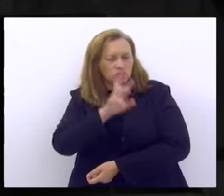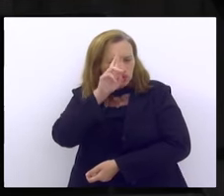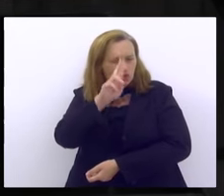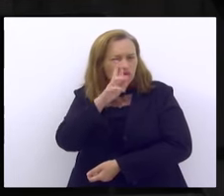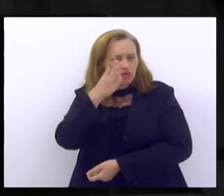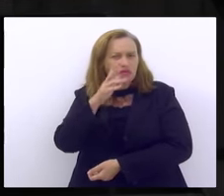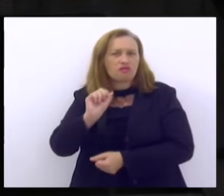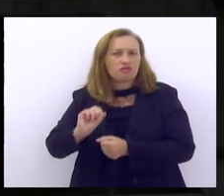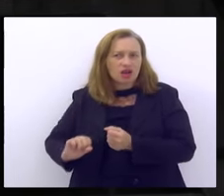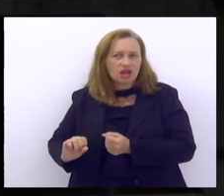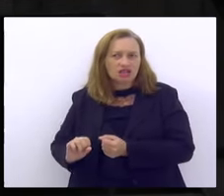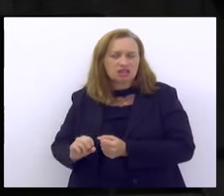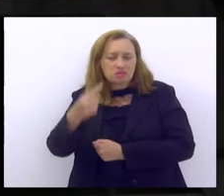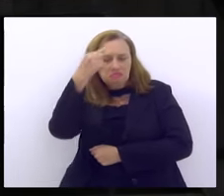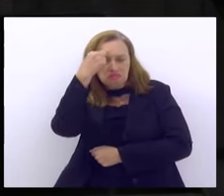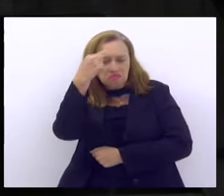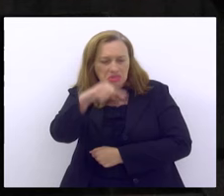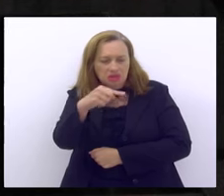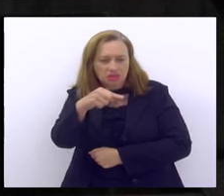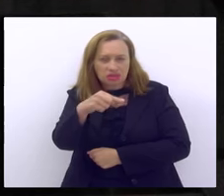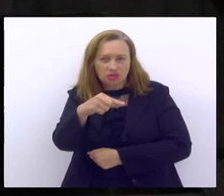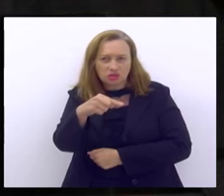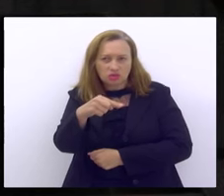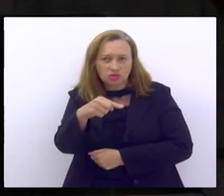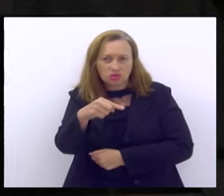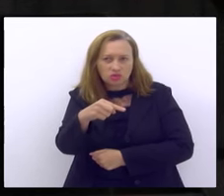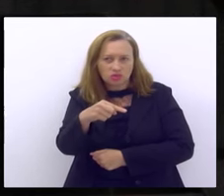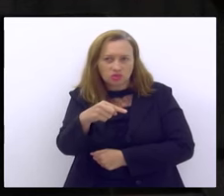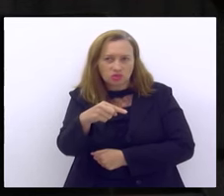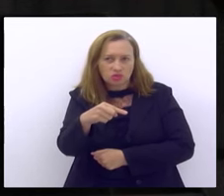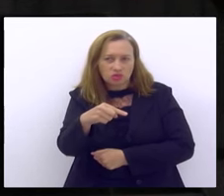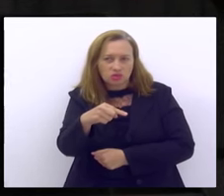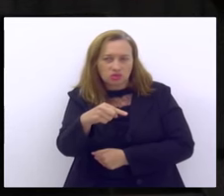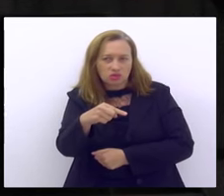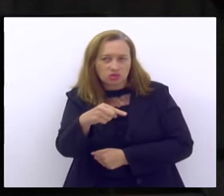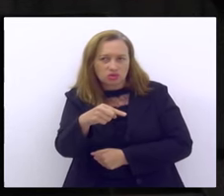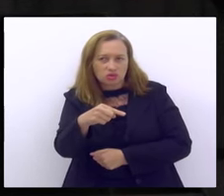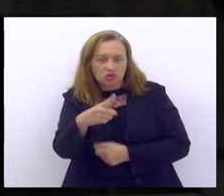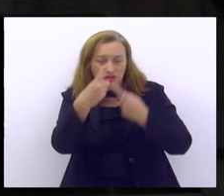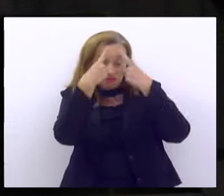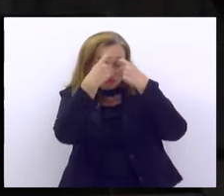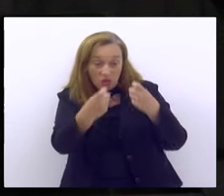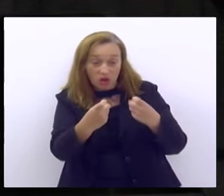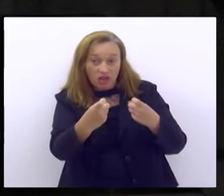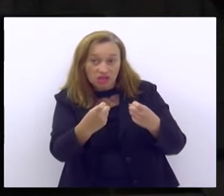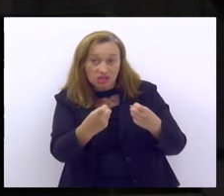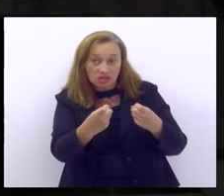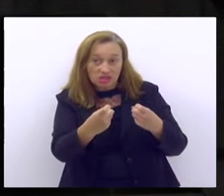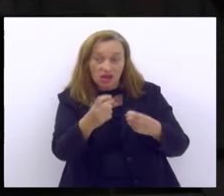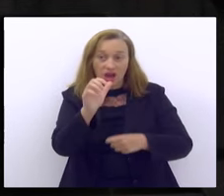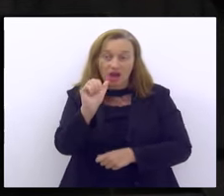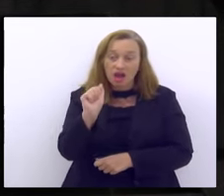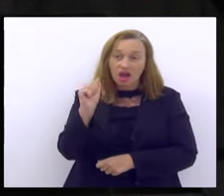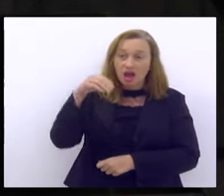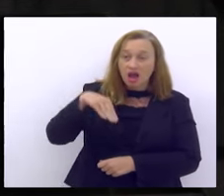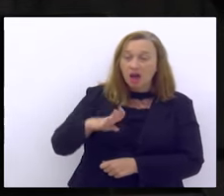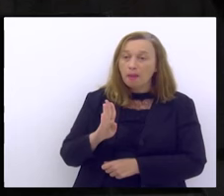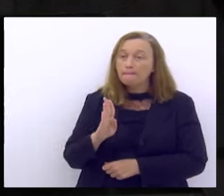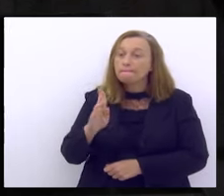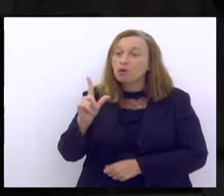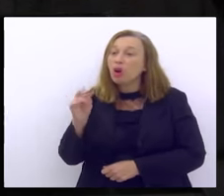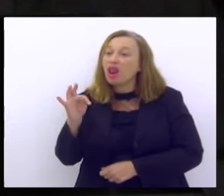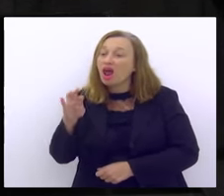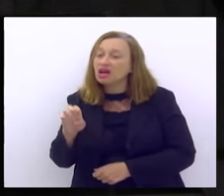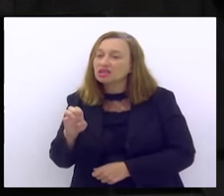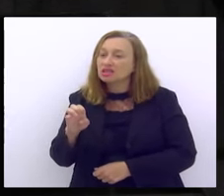faz, comandando as agressões nos ambulantes que precisam trabalhar e o senhor não